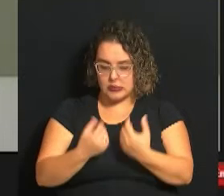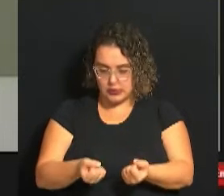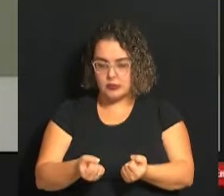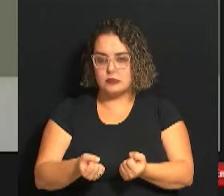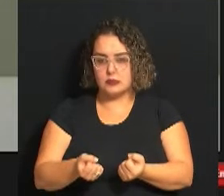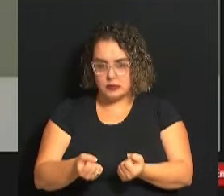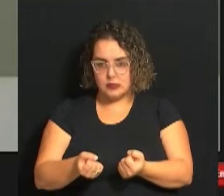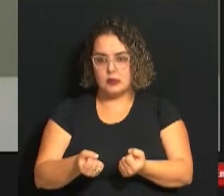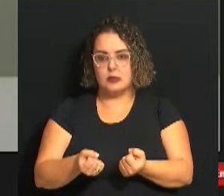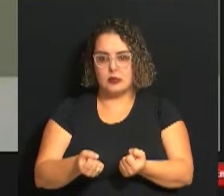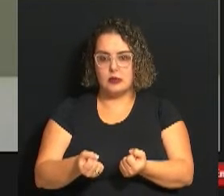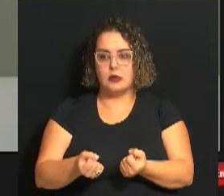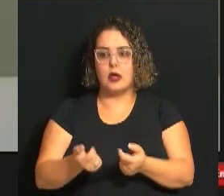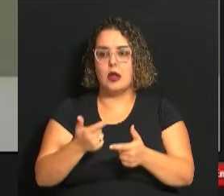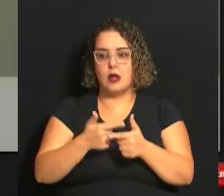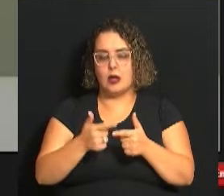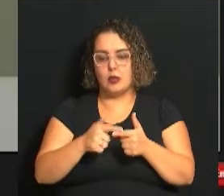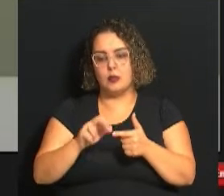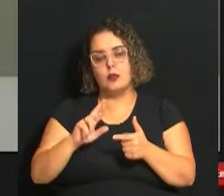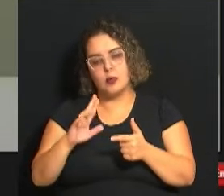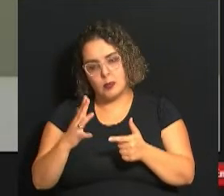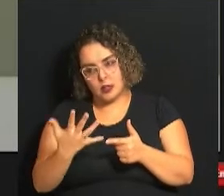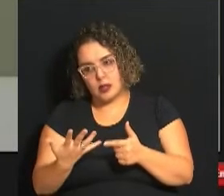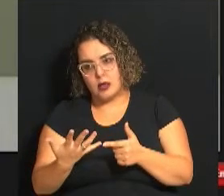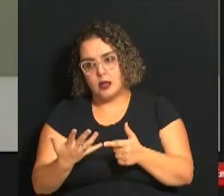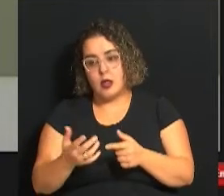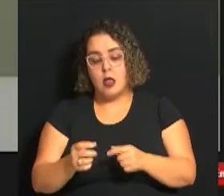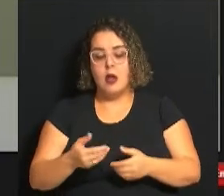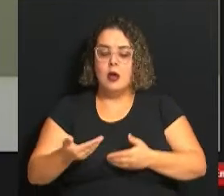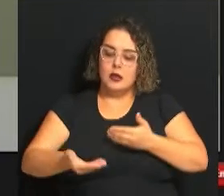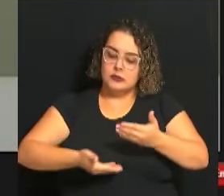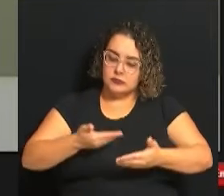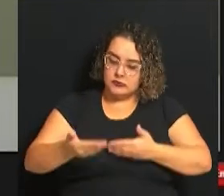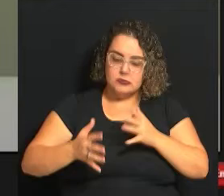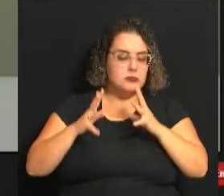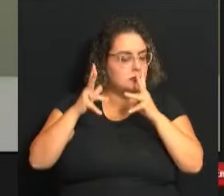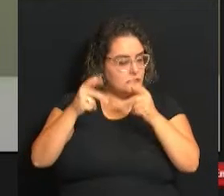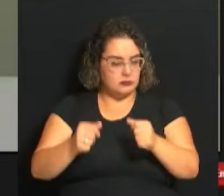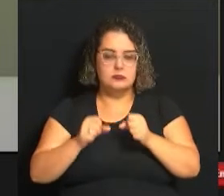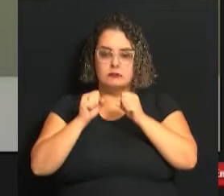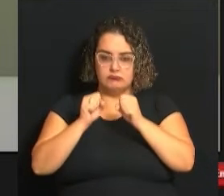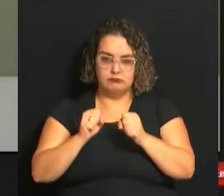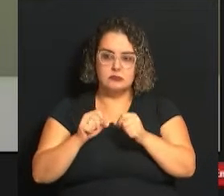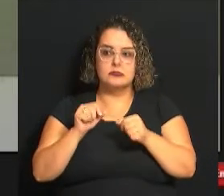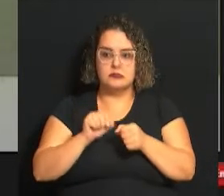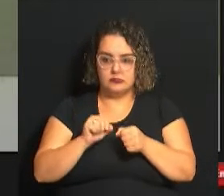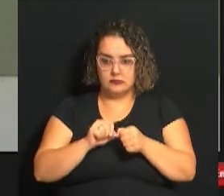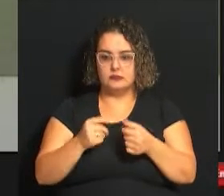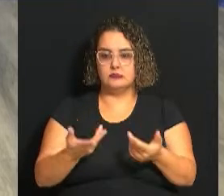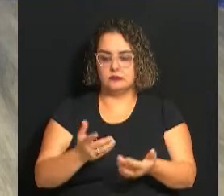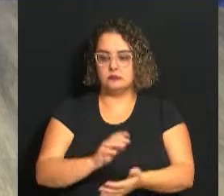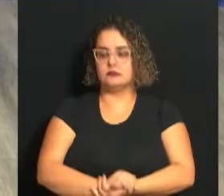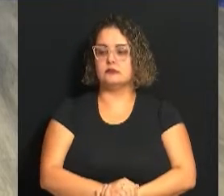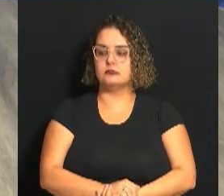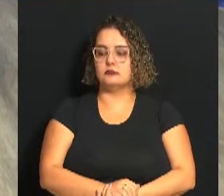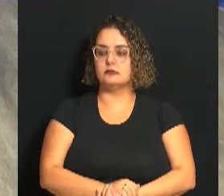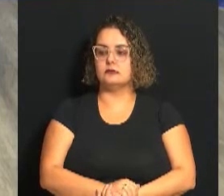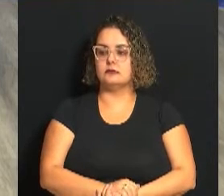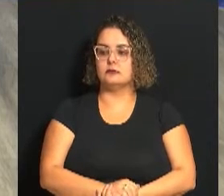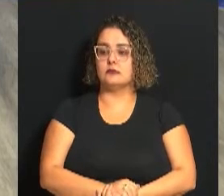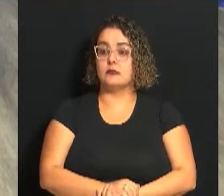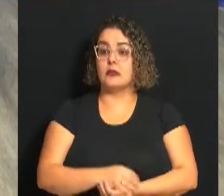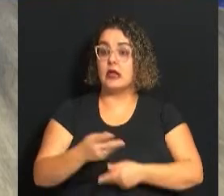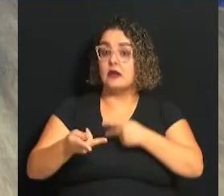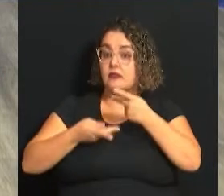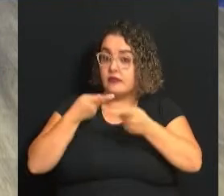ver aquilo que nós podemos fazer de tratamento para esses tumores cerebrais. Doutor, falando em tratamento, a